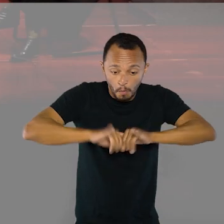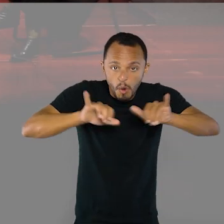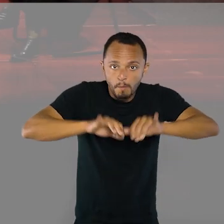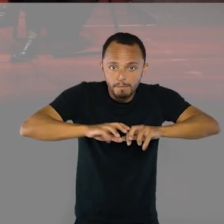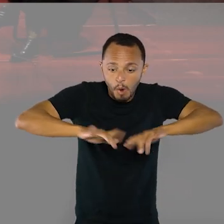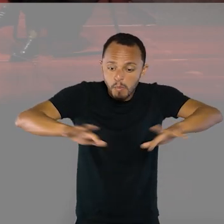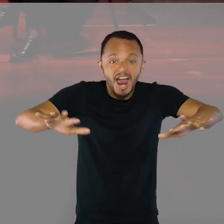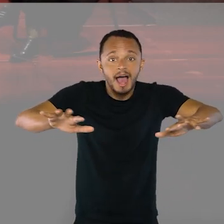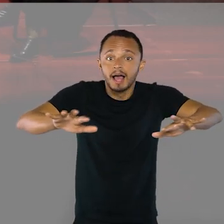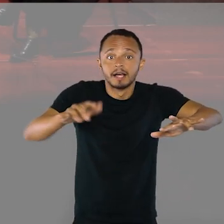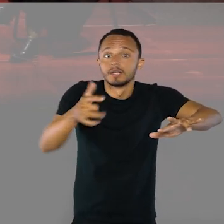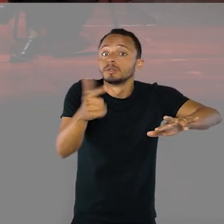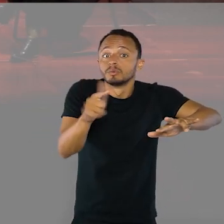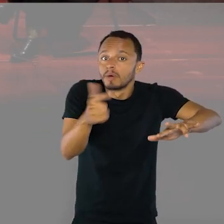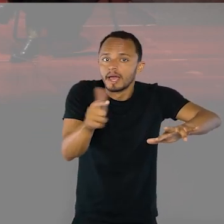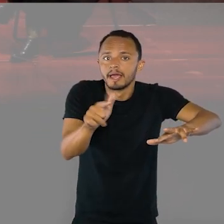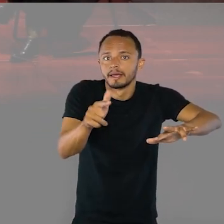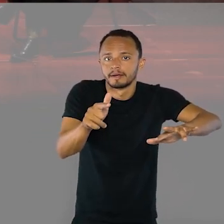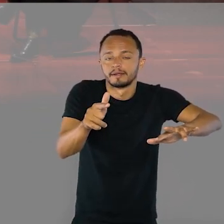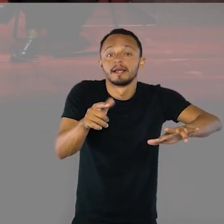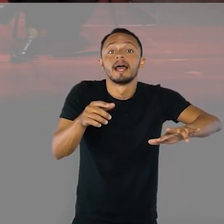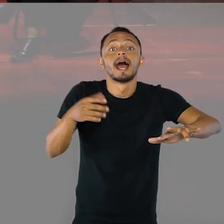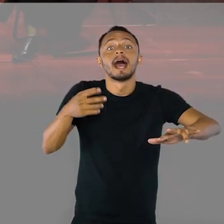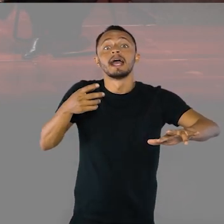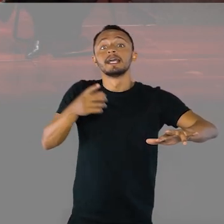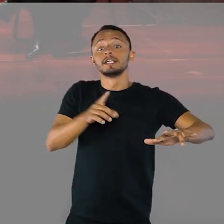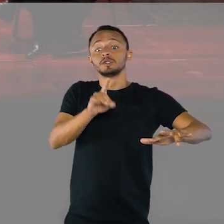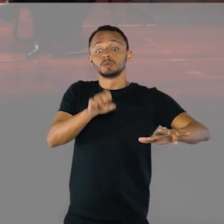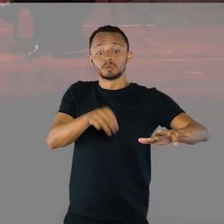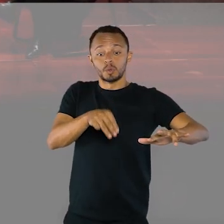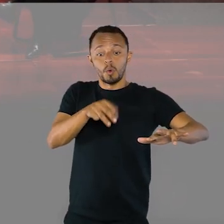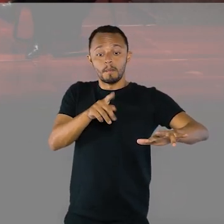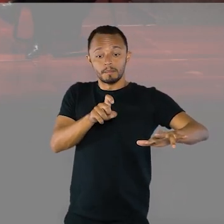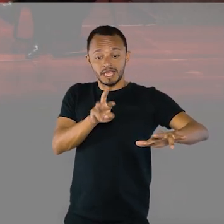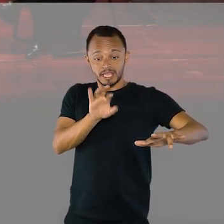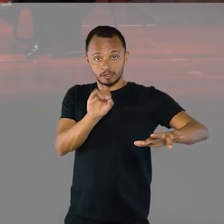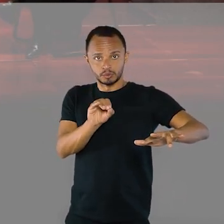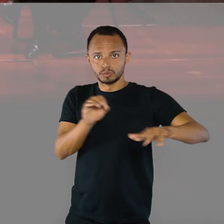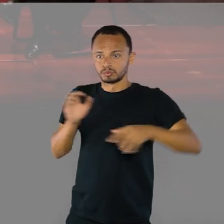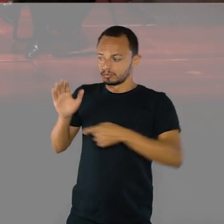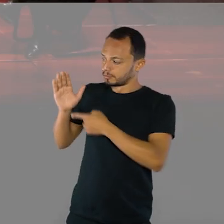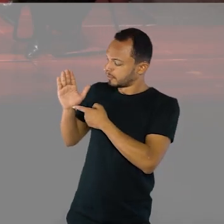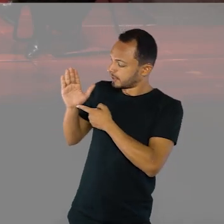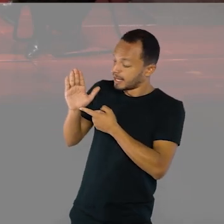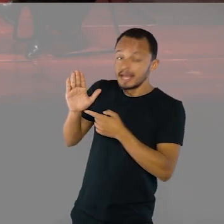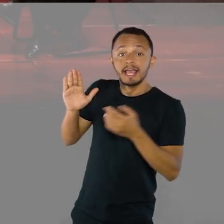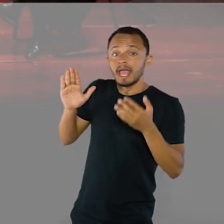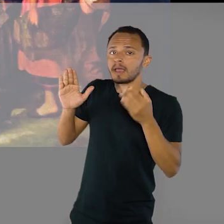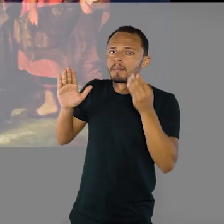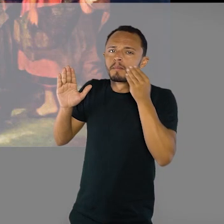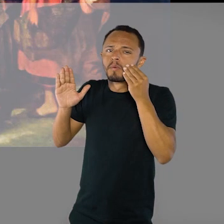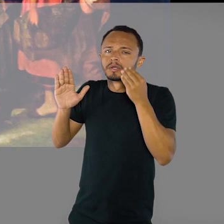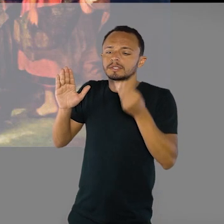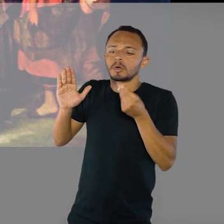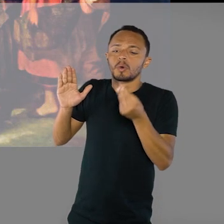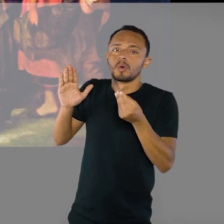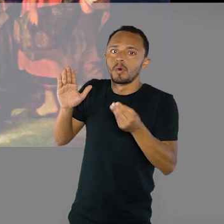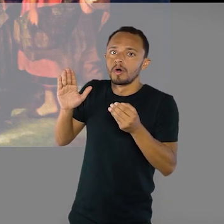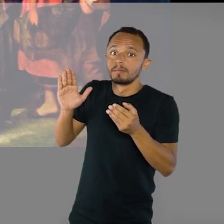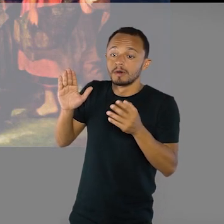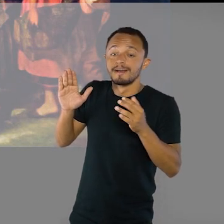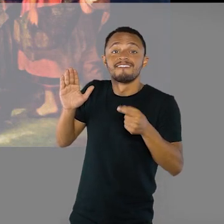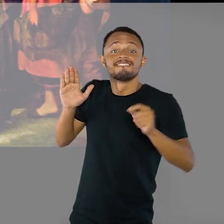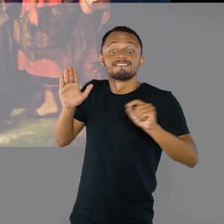a popularidade de Pedro I. A primeira tela que nós temos do Ipiranga